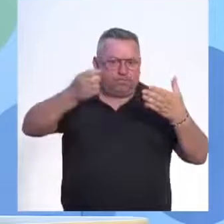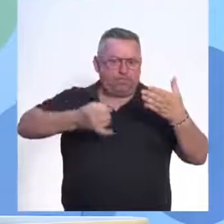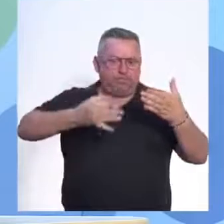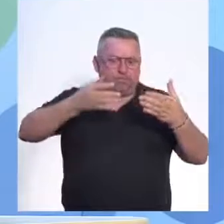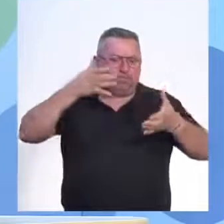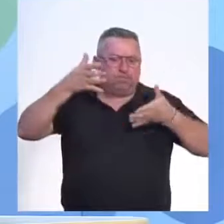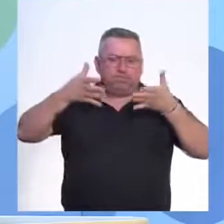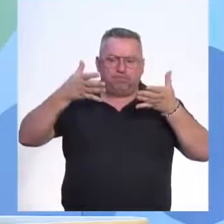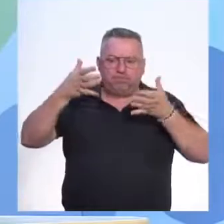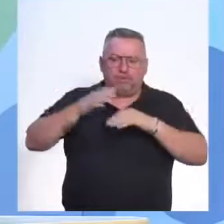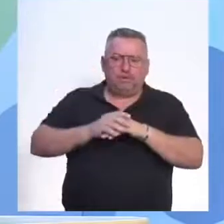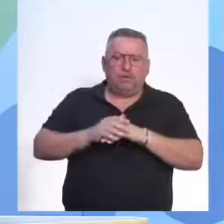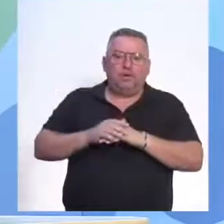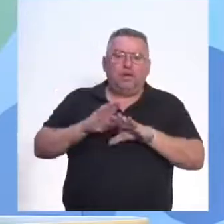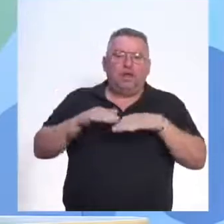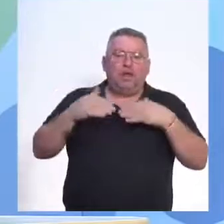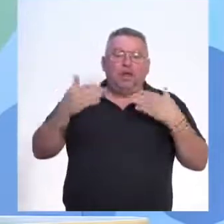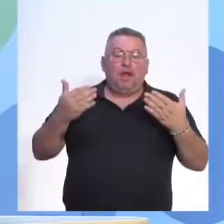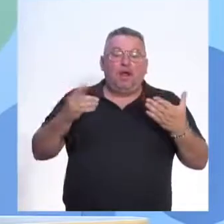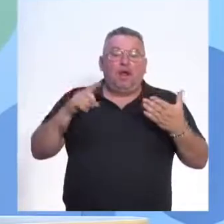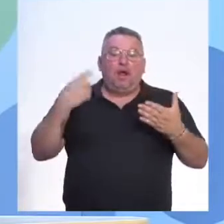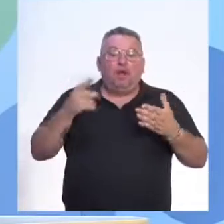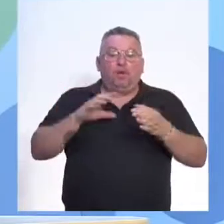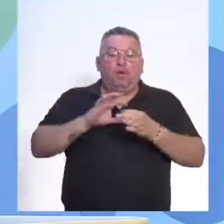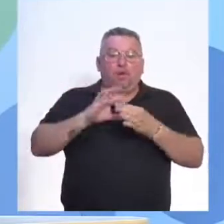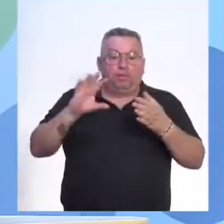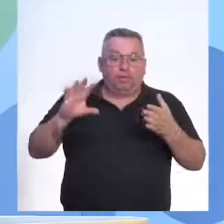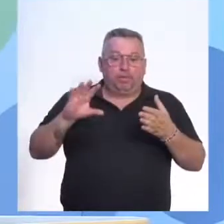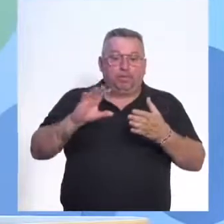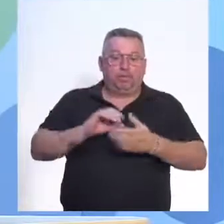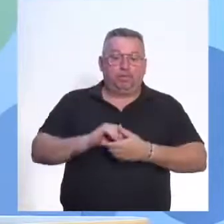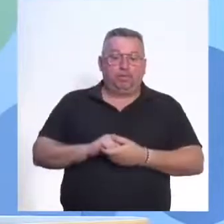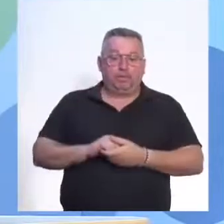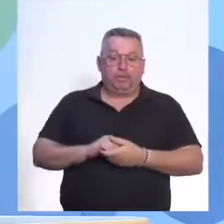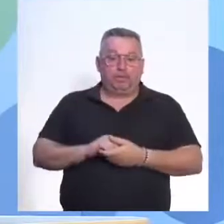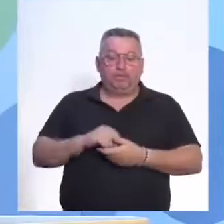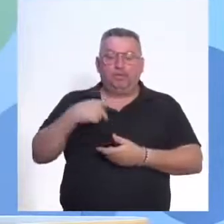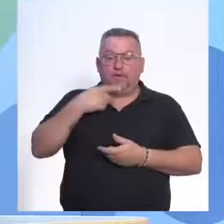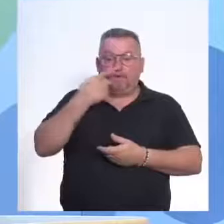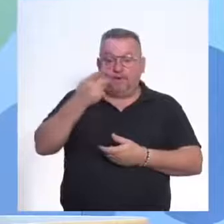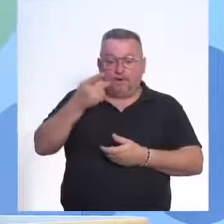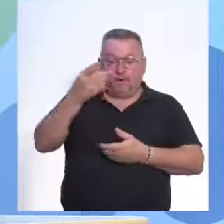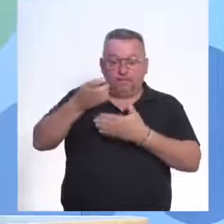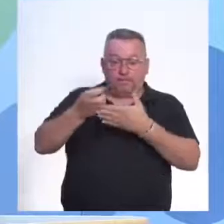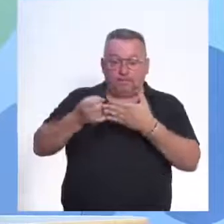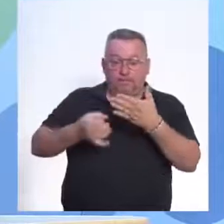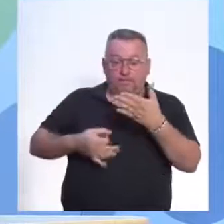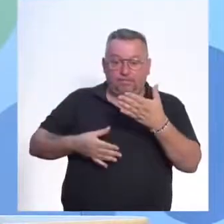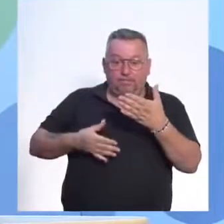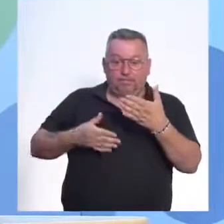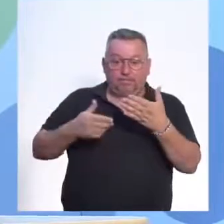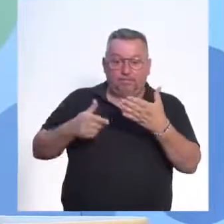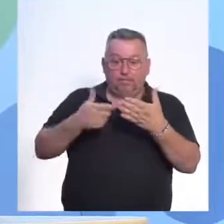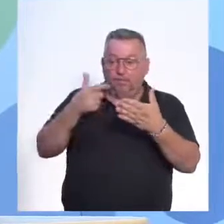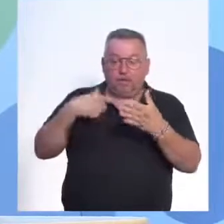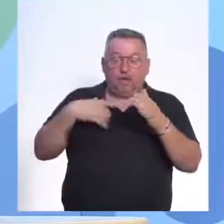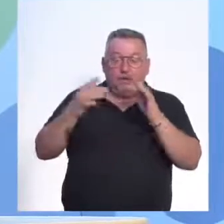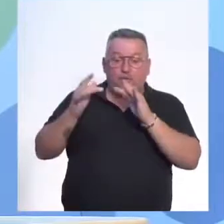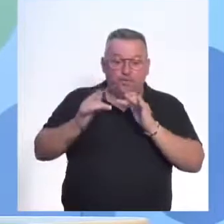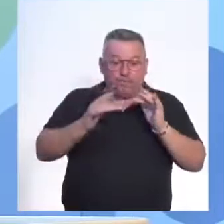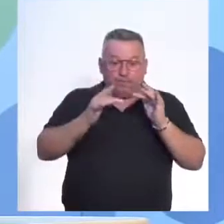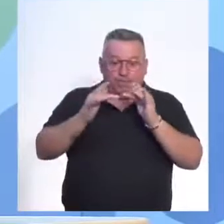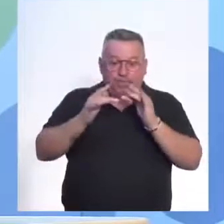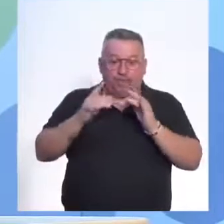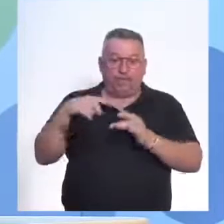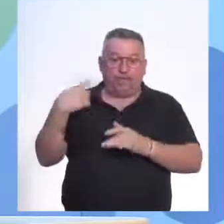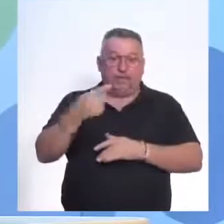falar conosco. Então, quando a autorização for dada, ele fala, não haverá como interagir, né? Ele fala